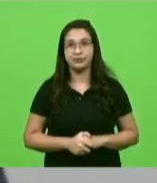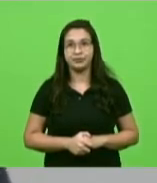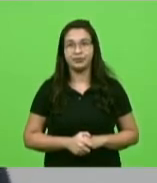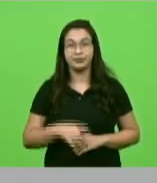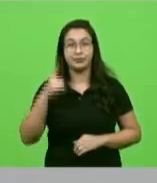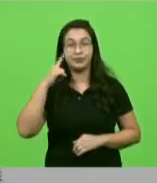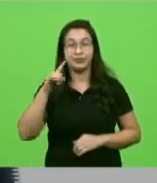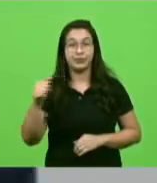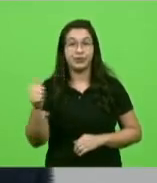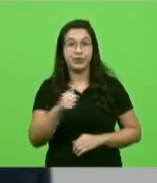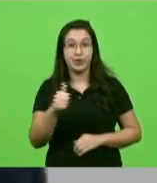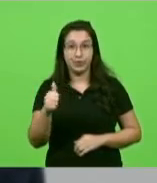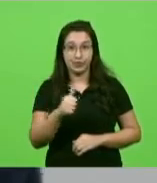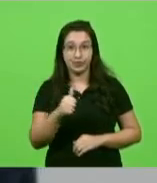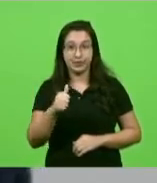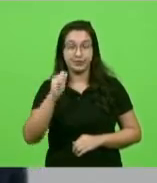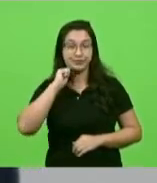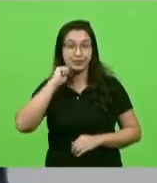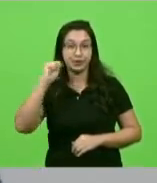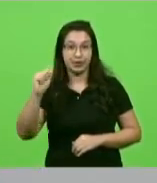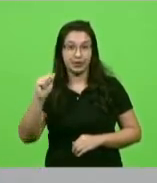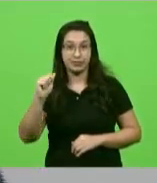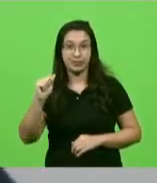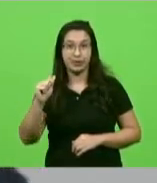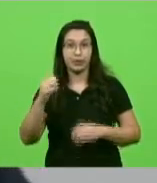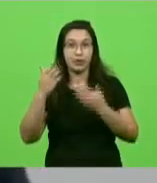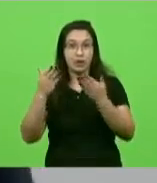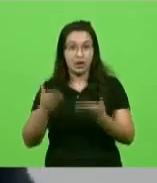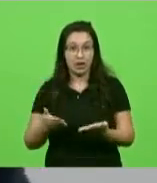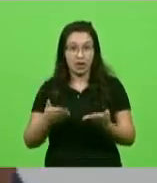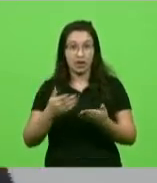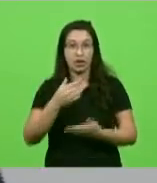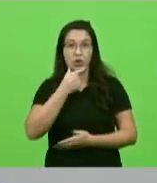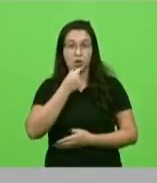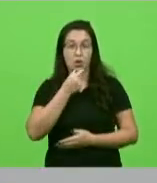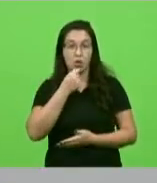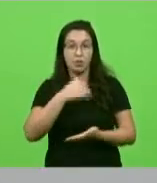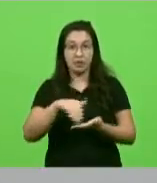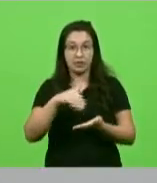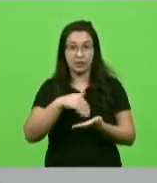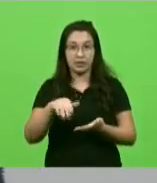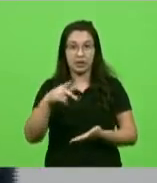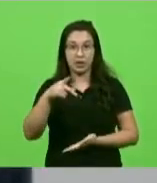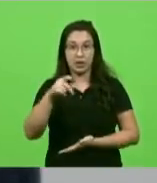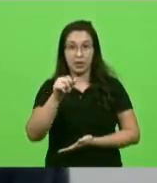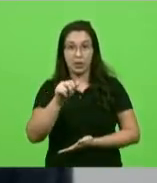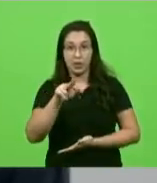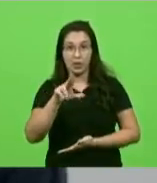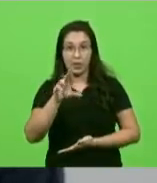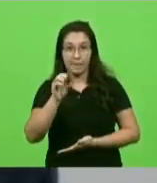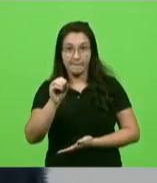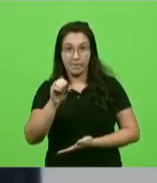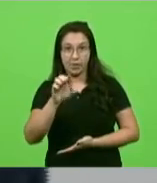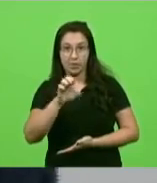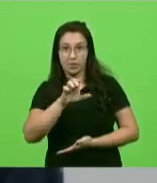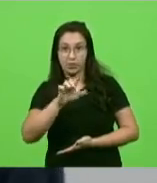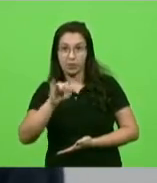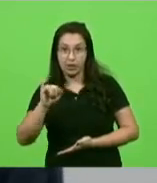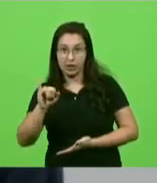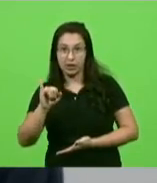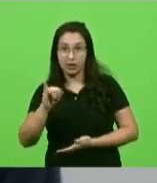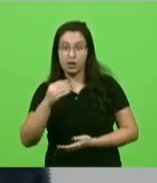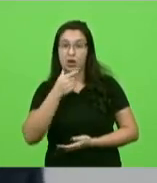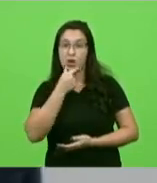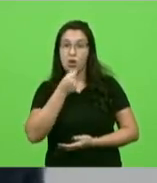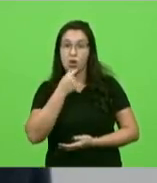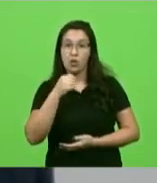No dia 11 de abril, agora ladeado pelo senhor Paulo Eli, secretário de Estado da Fazenda, do senhor